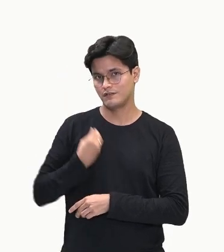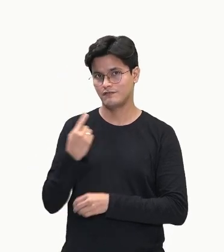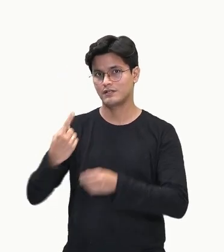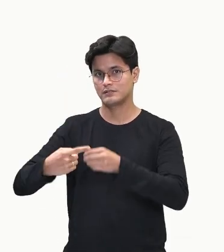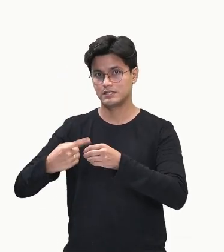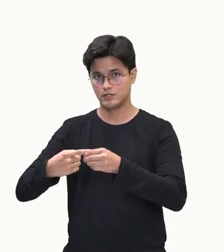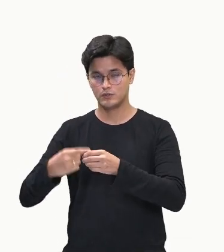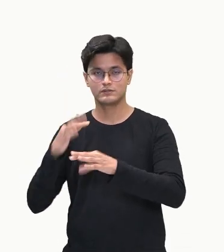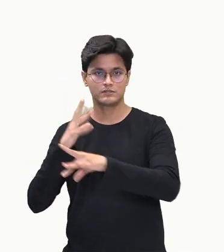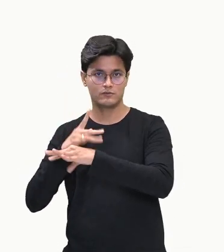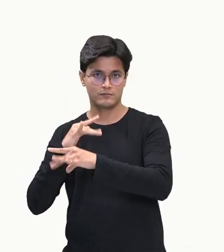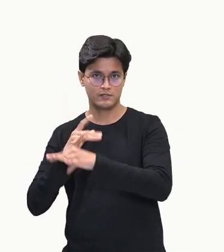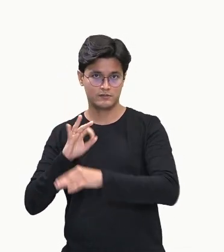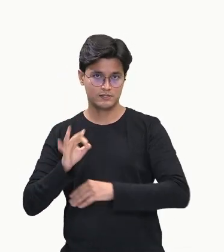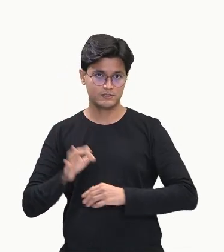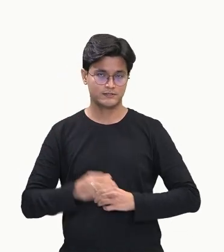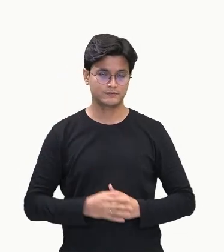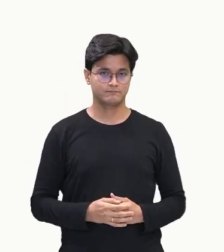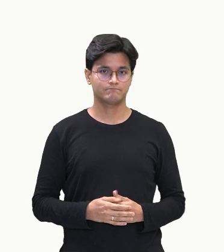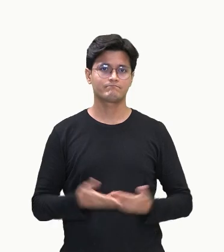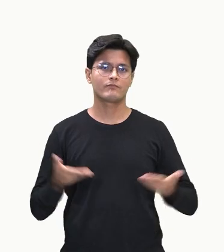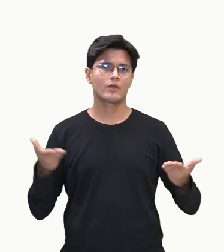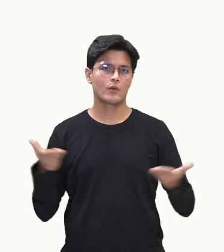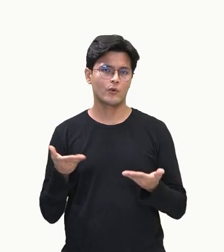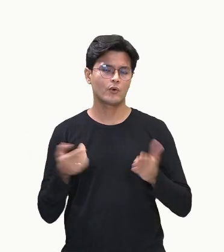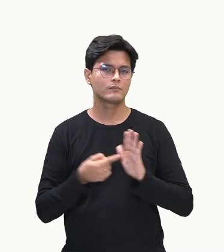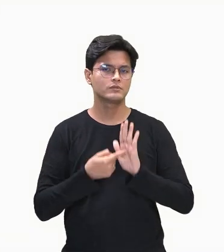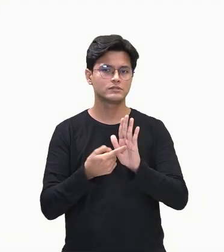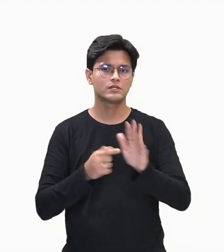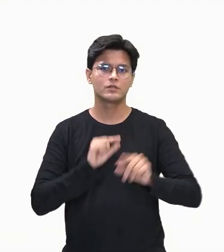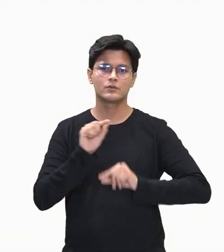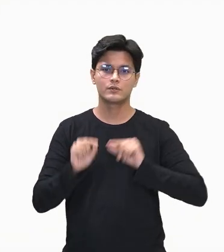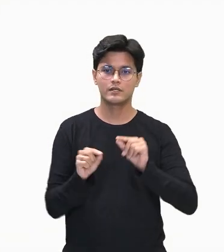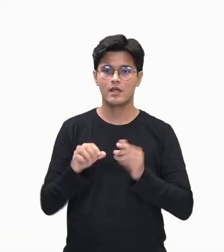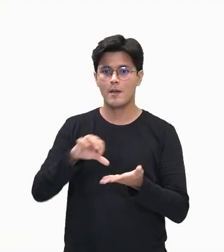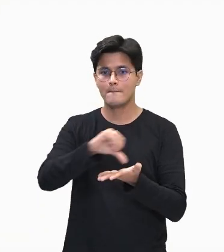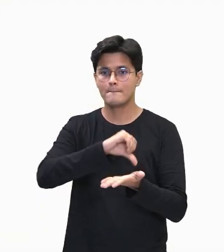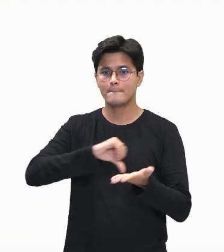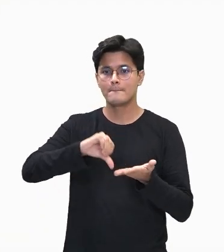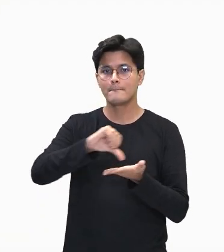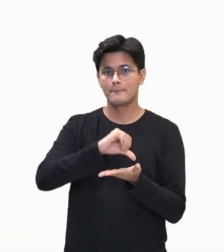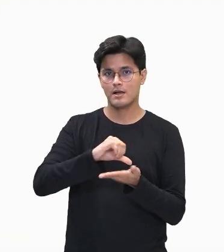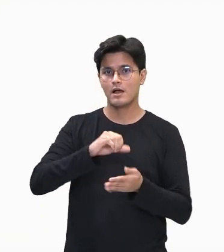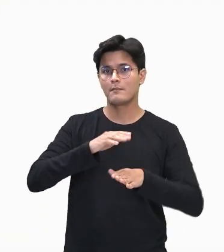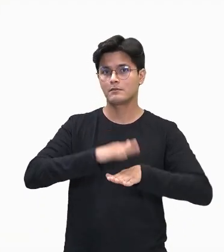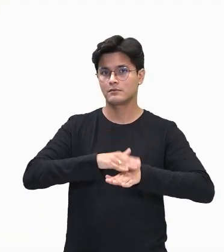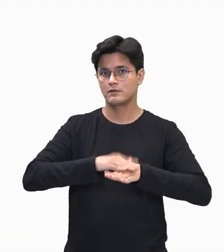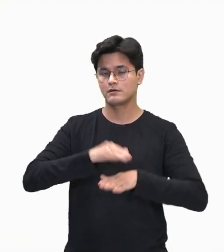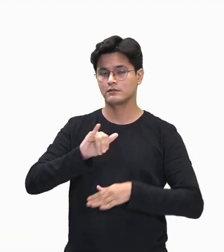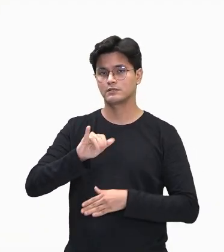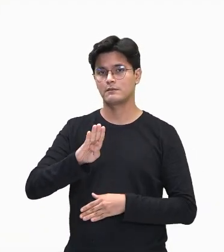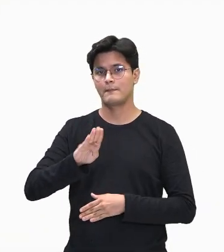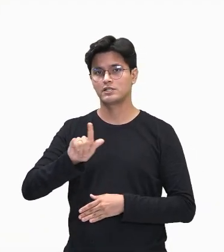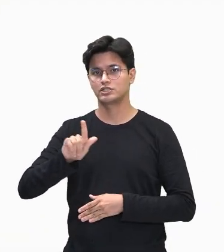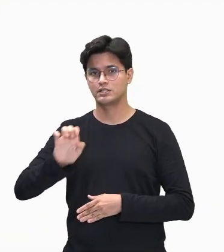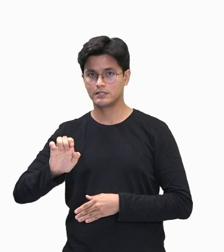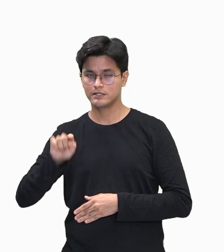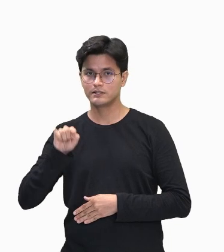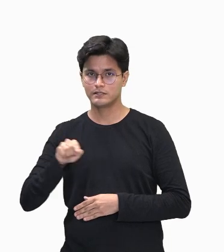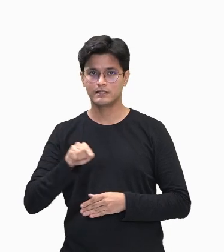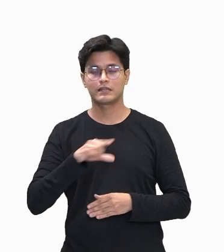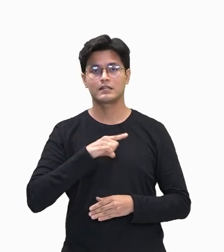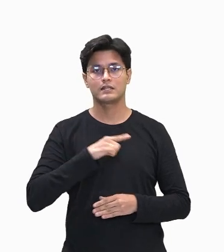Paulo. Mas agora eu vou mostrar para vocês aqui um mapa do IBGE que traz a